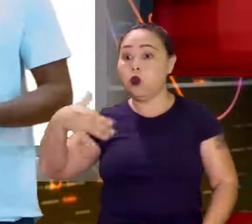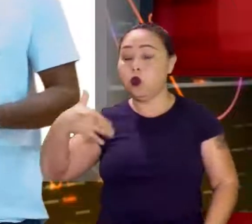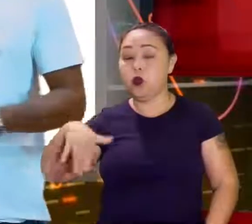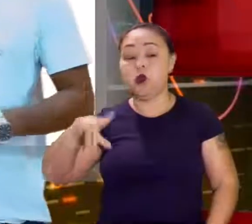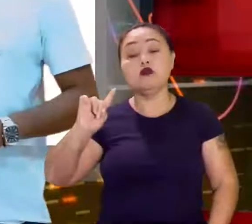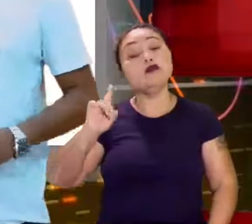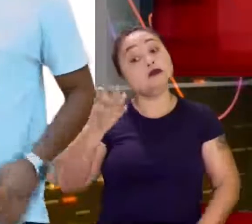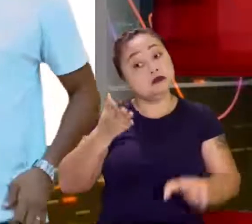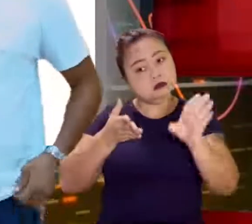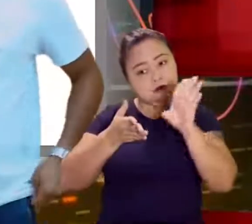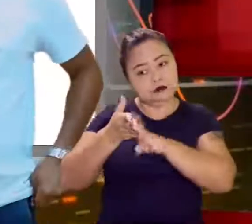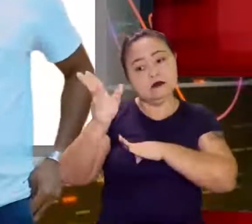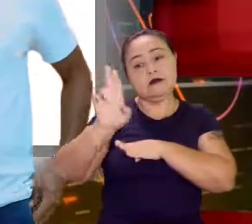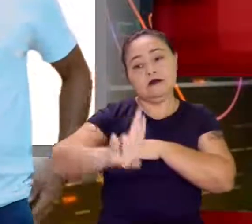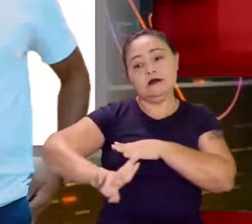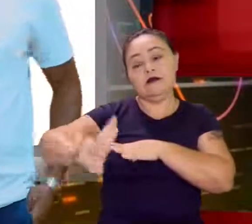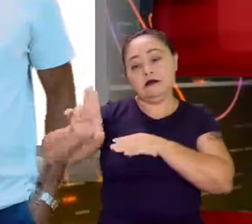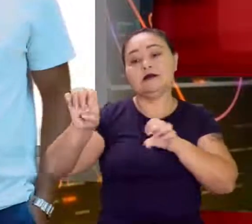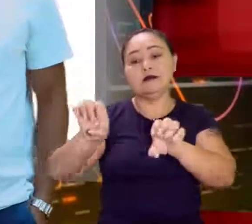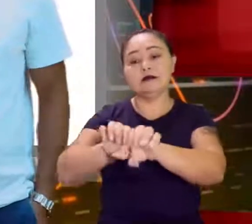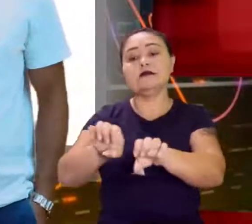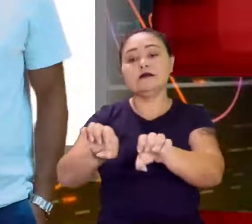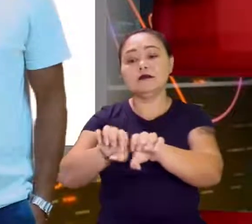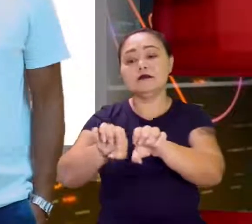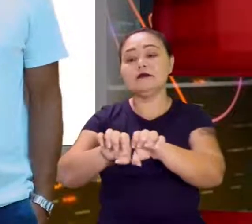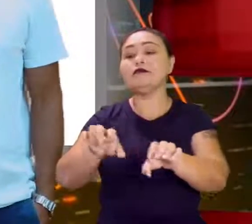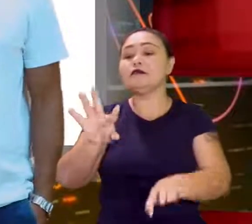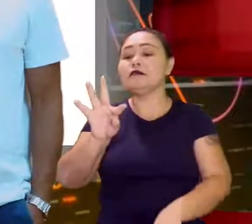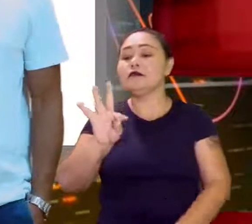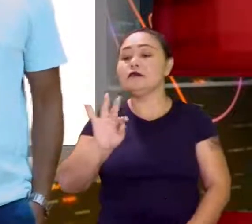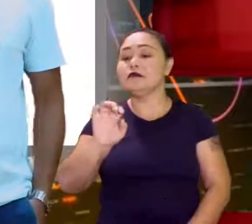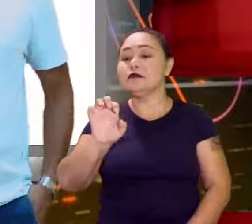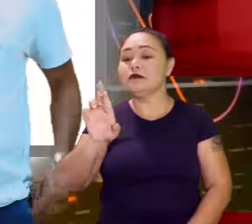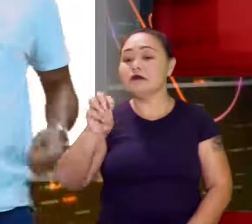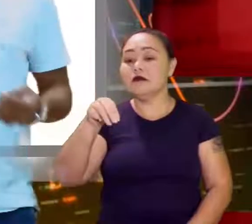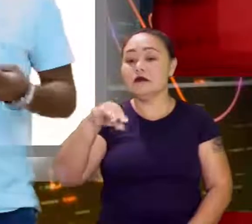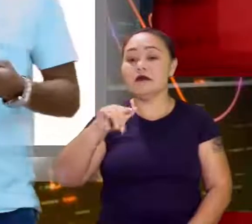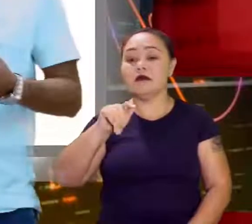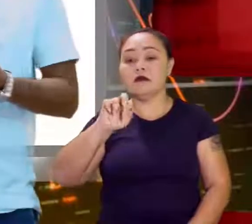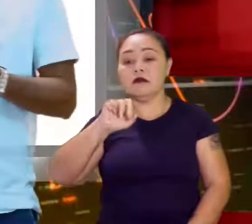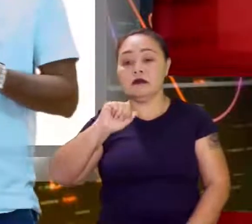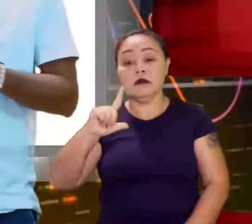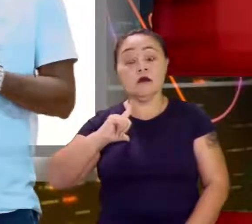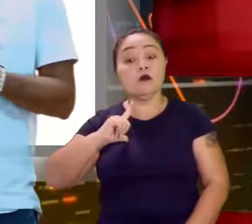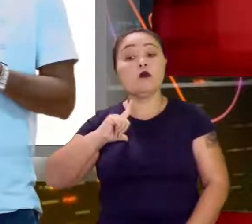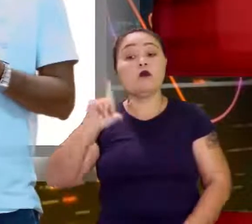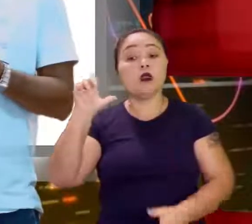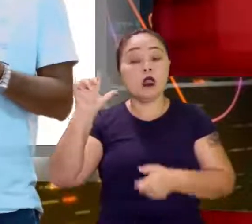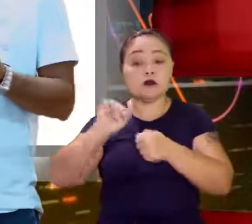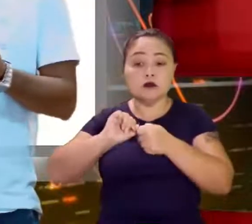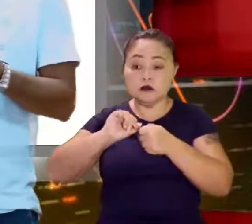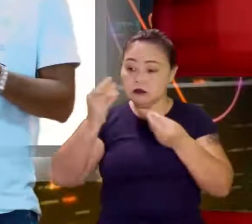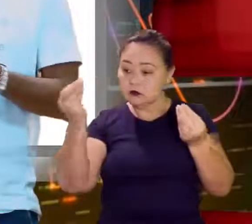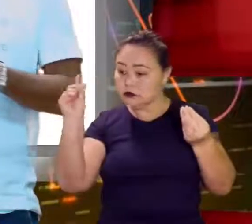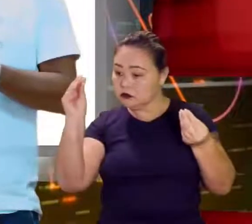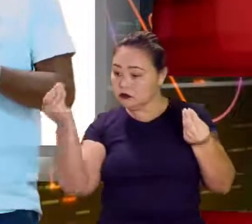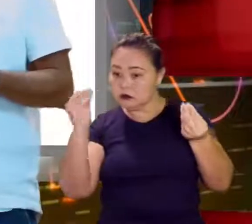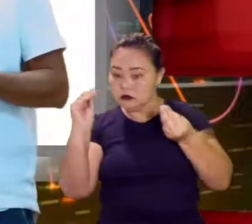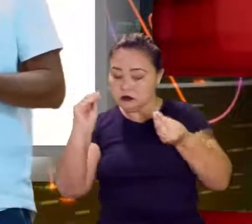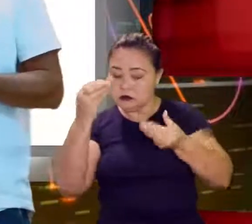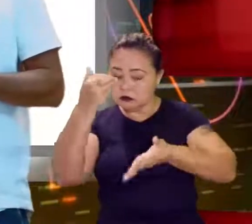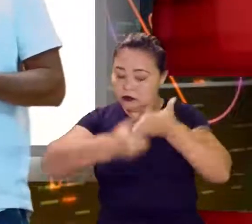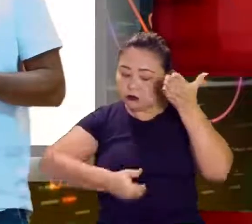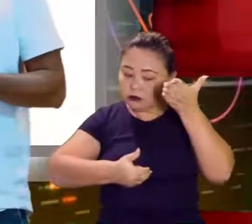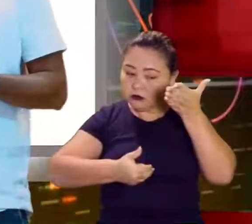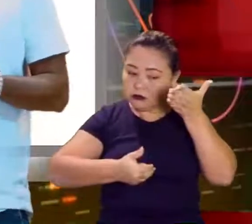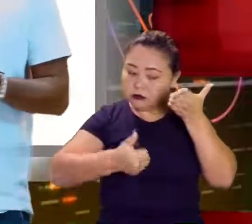eu aconselho a usar a equação, né? Do termo geral. Porque na equação você vai fazer o quê? Você vai diminuir a posição que ele quer,